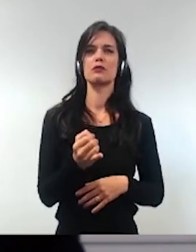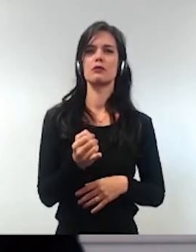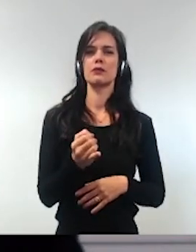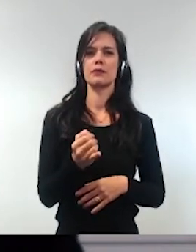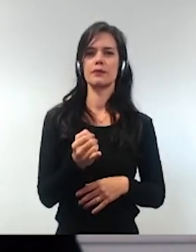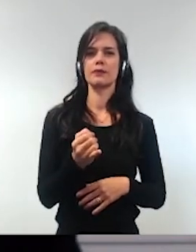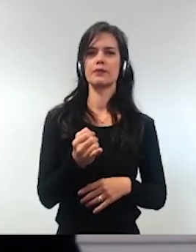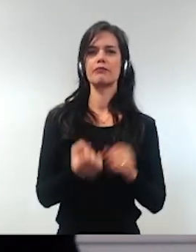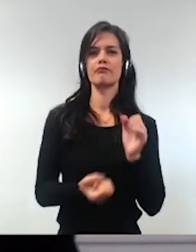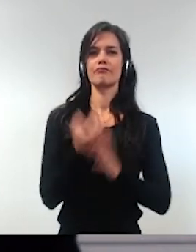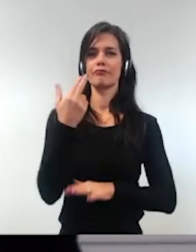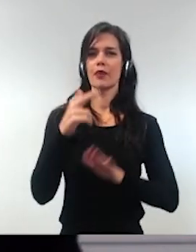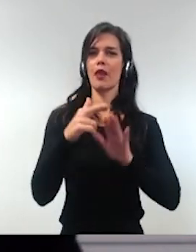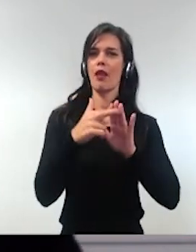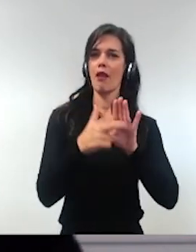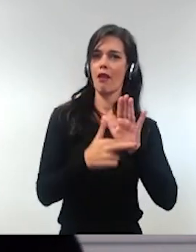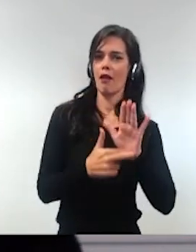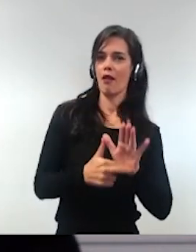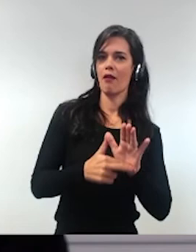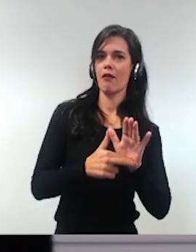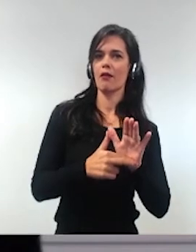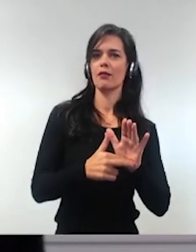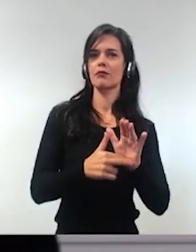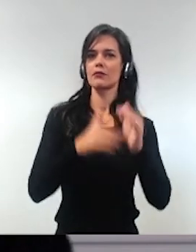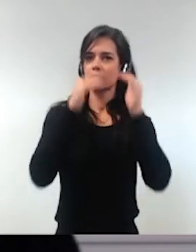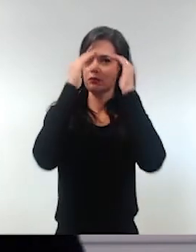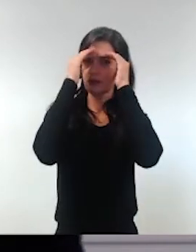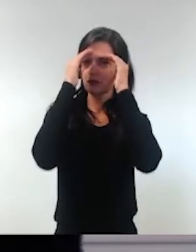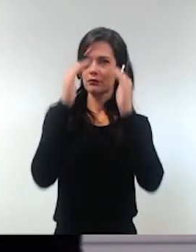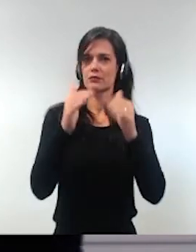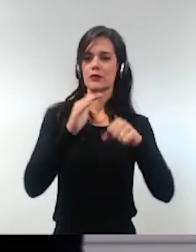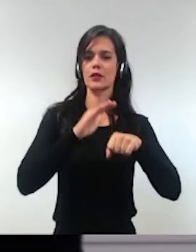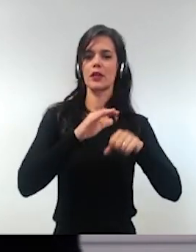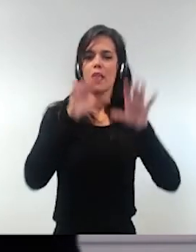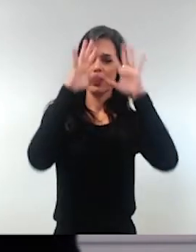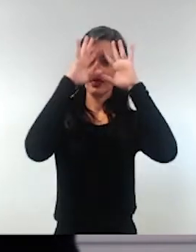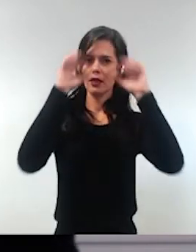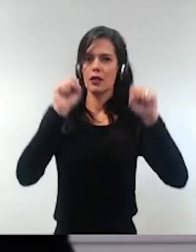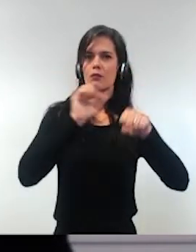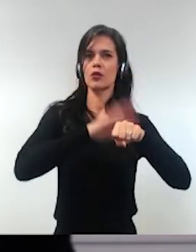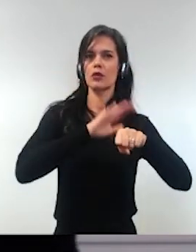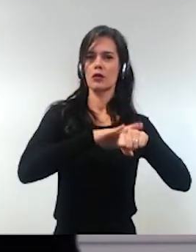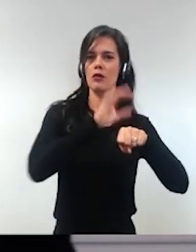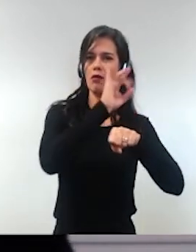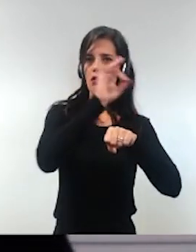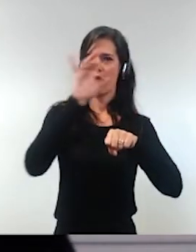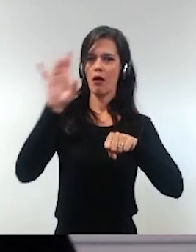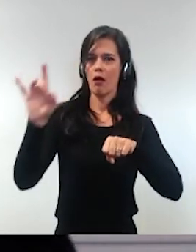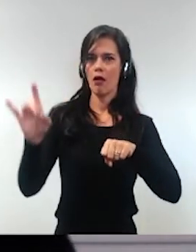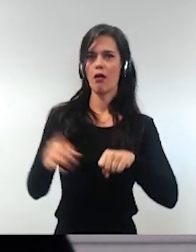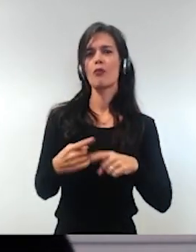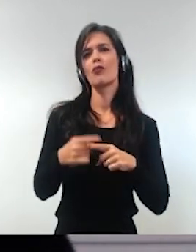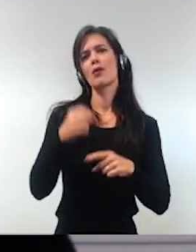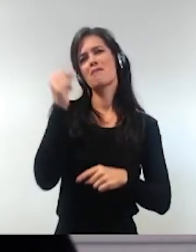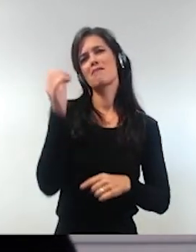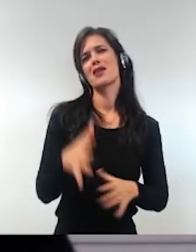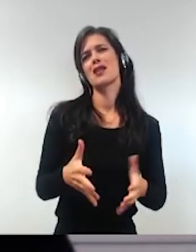algumas normativas respeitando as autonomias de cada tribunal, porque, como eu disse, um país